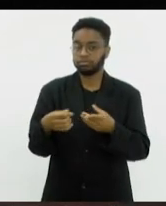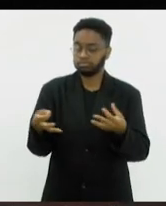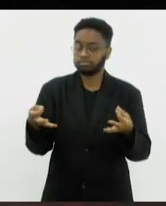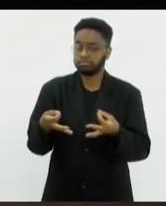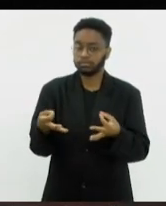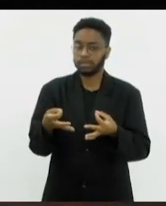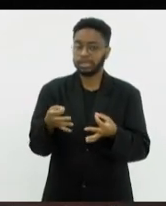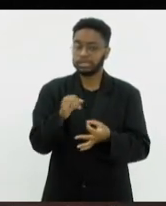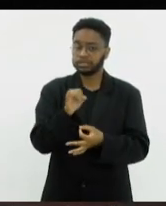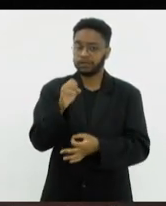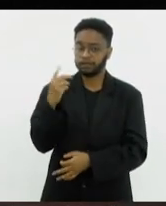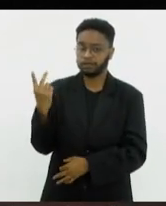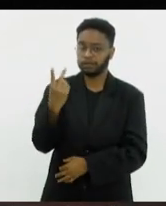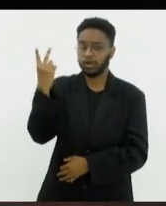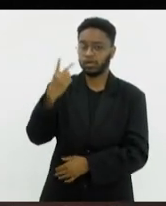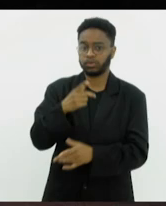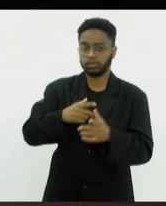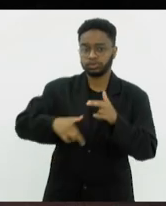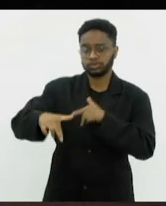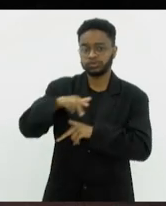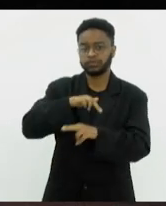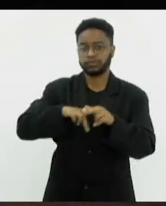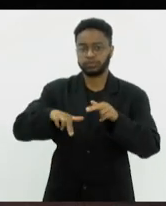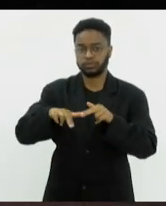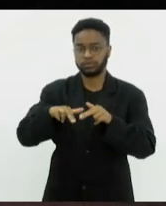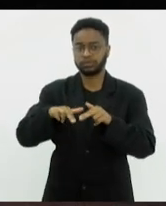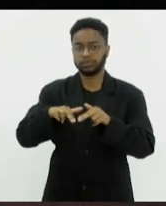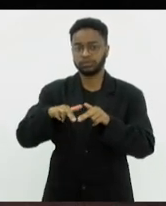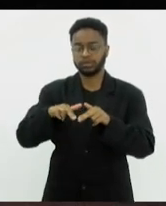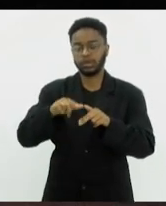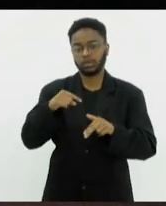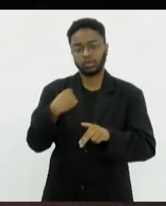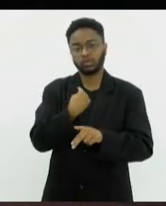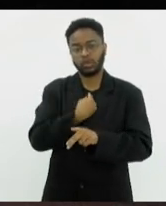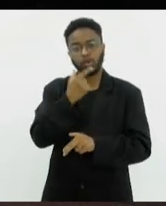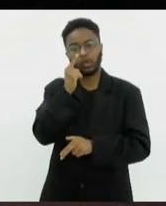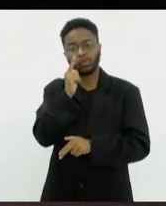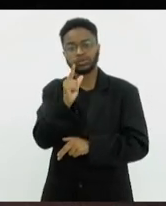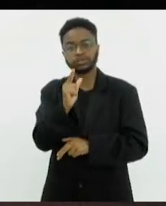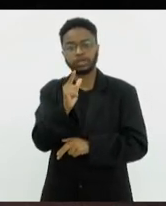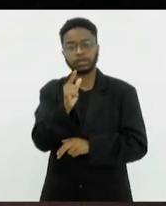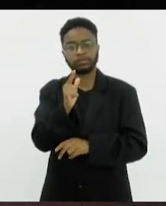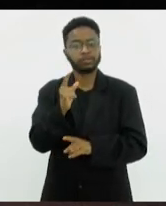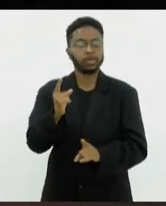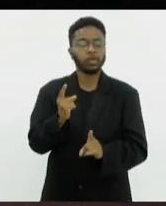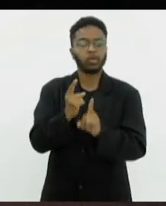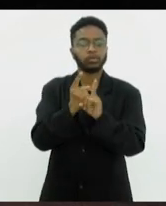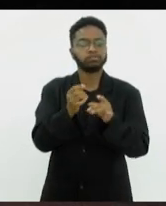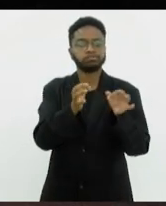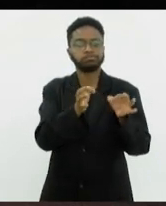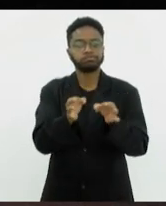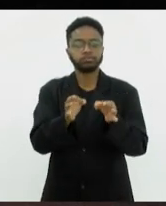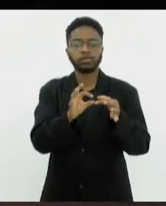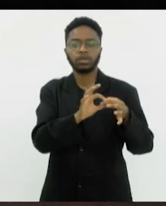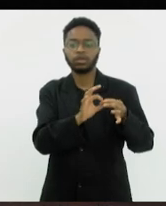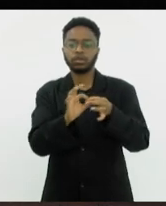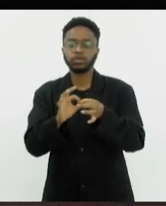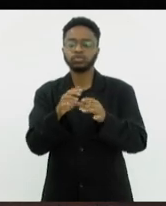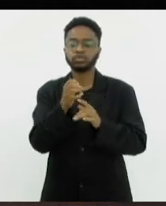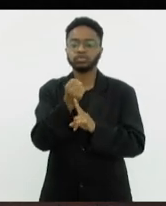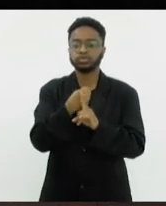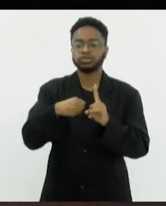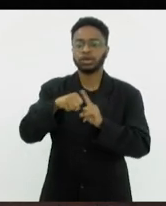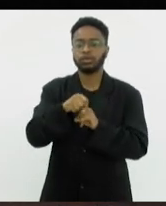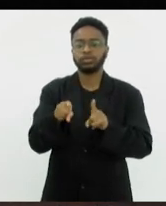na valorização da diversidade é que a gente pode ter coesão social e